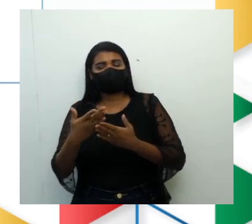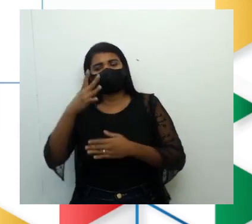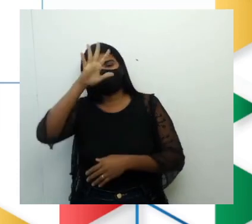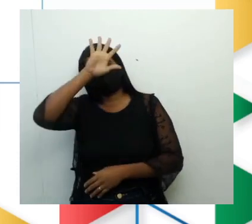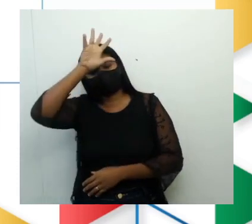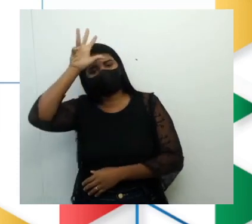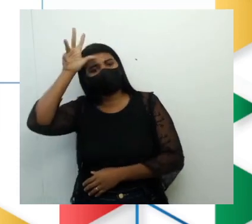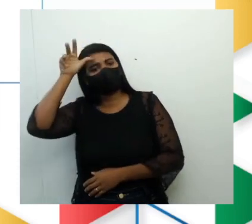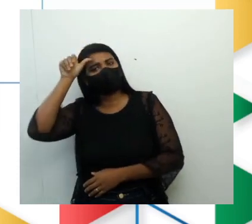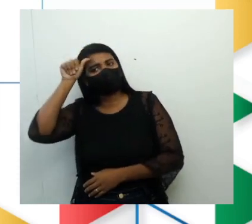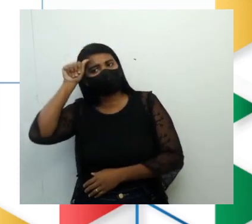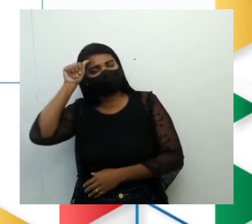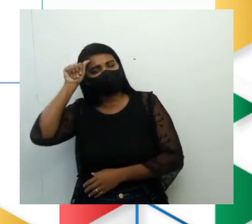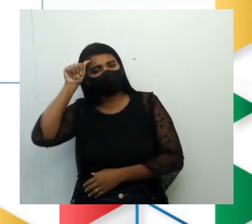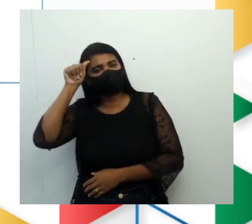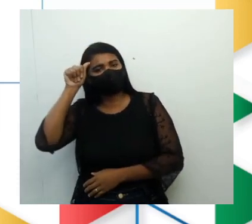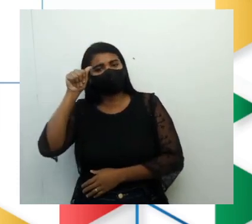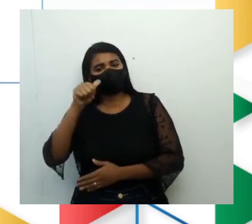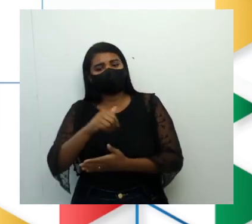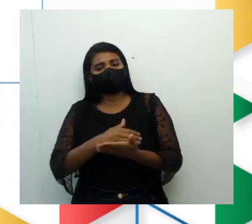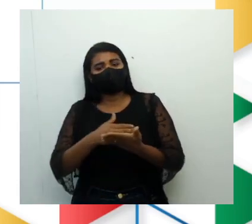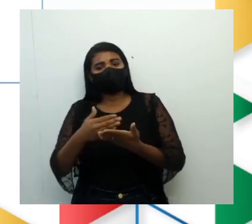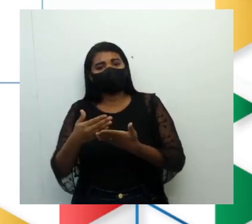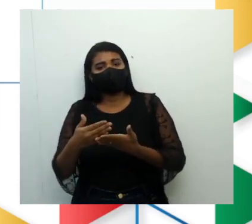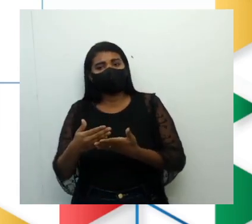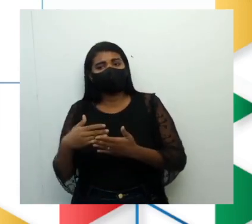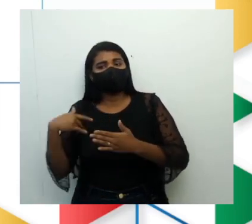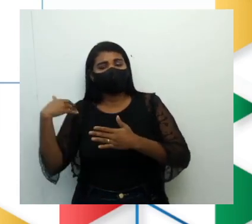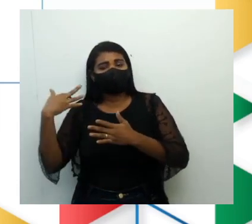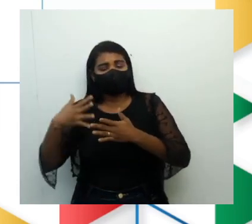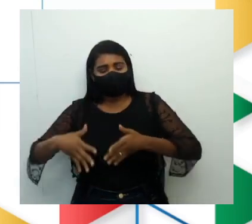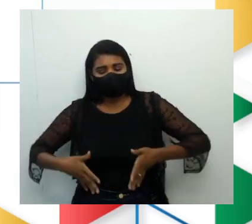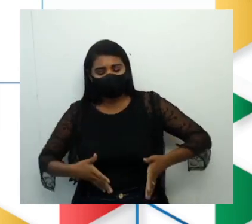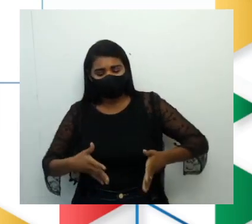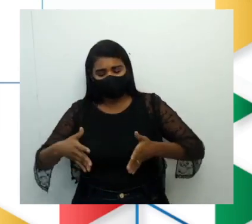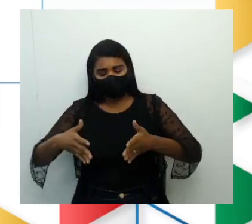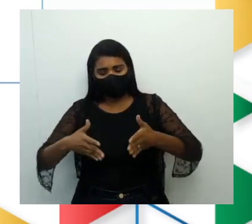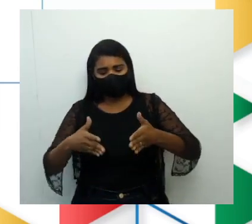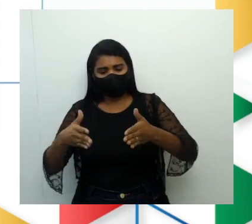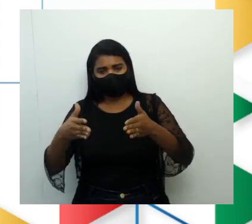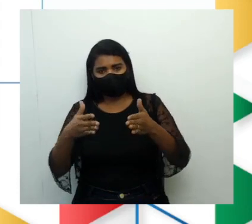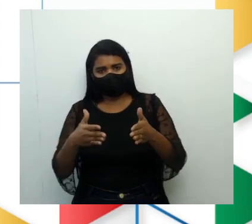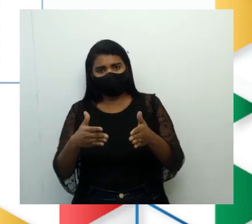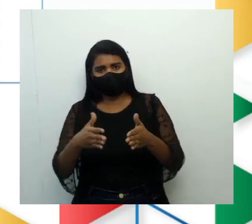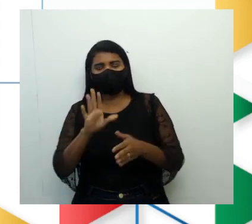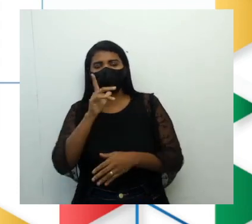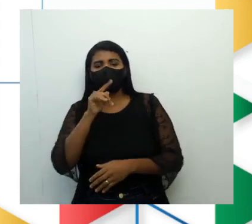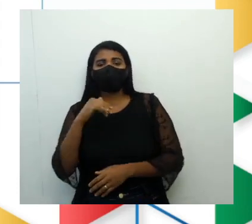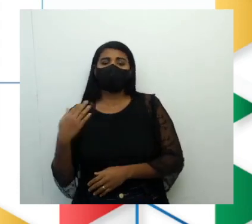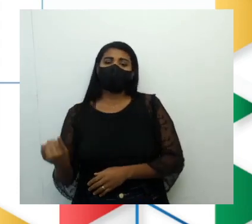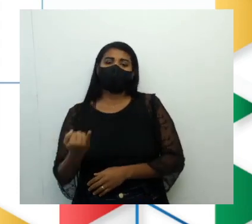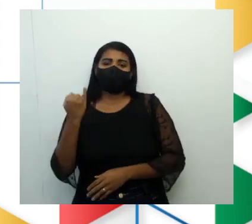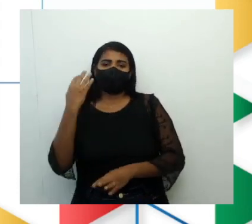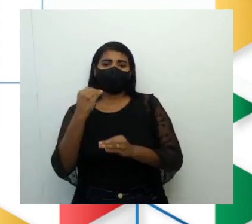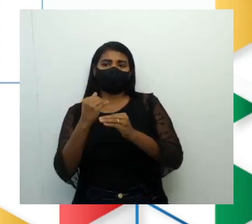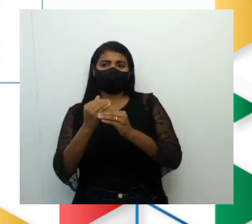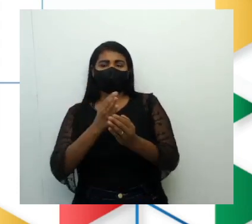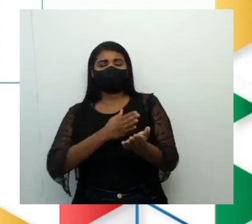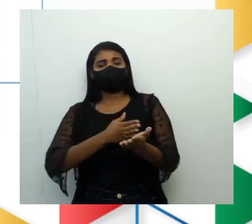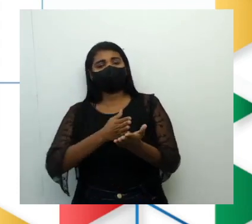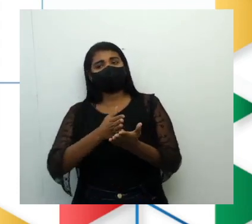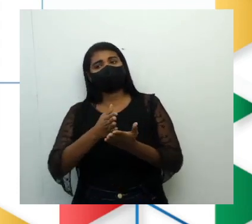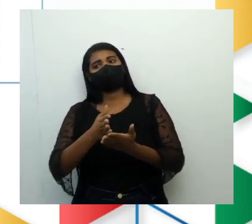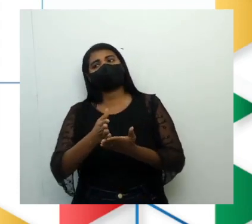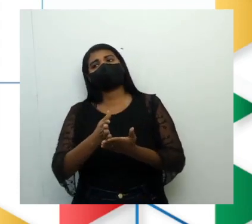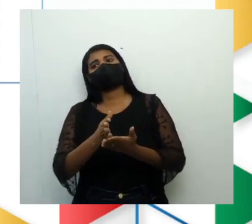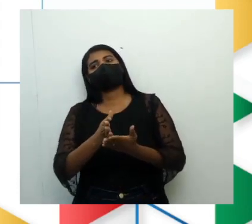amazônica, principalmente ao longo dos rios. Os cursos das águas foram importantes caminhos naturais para a